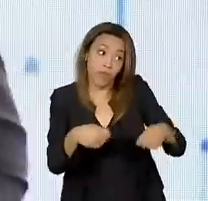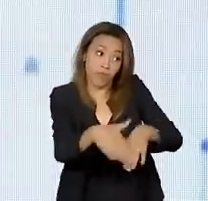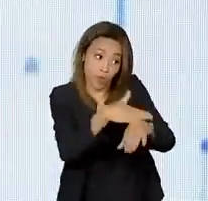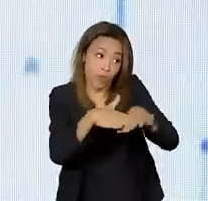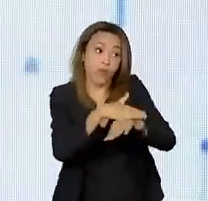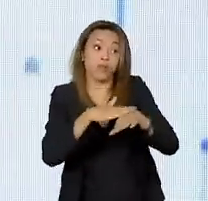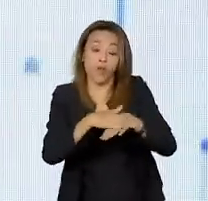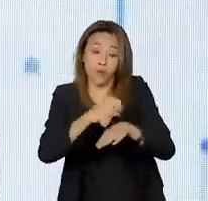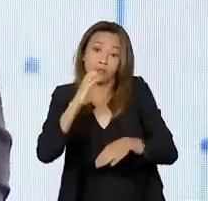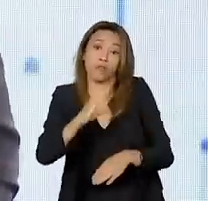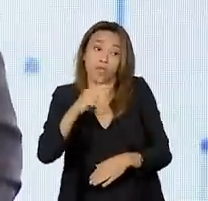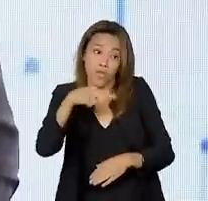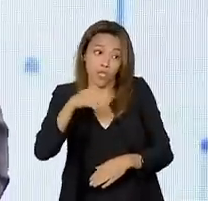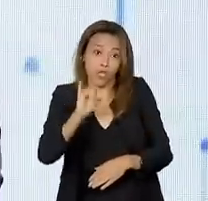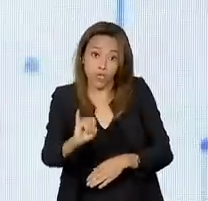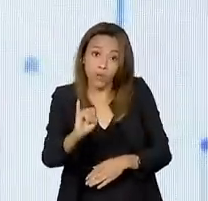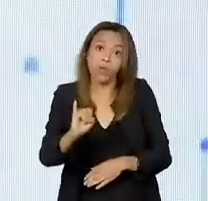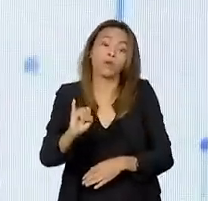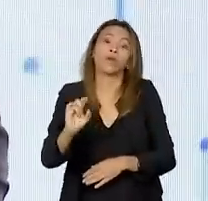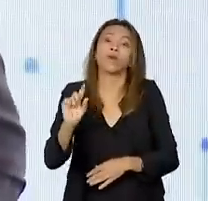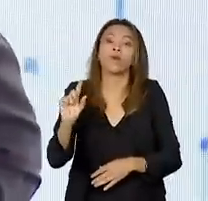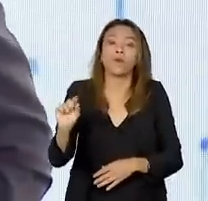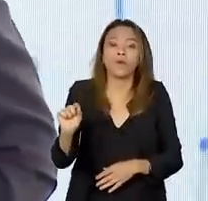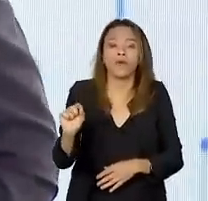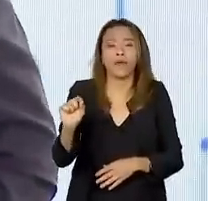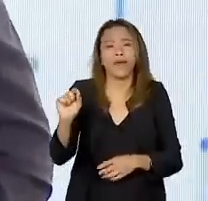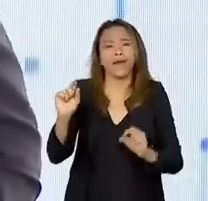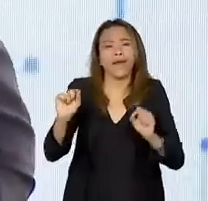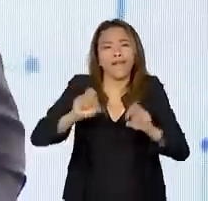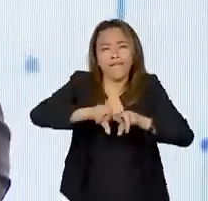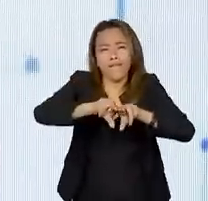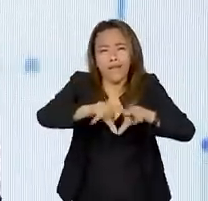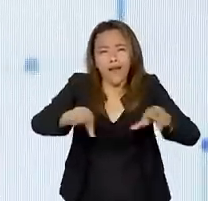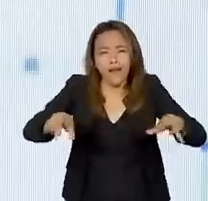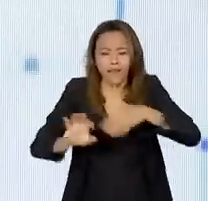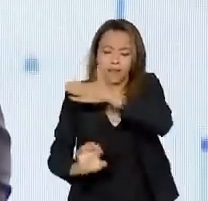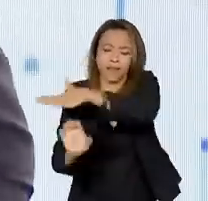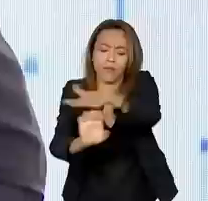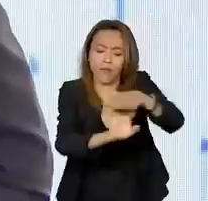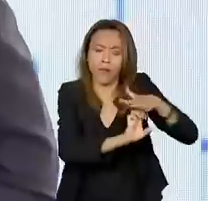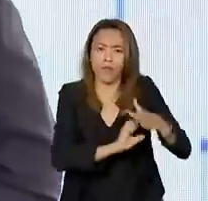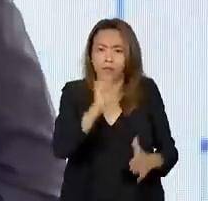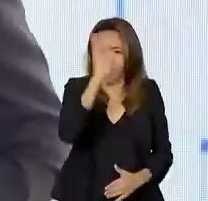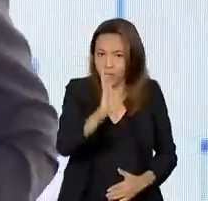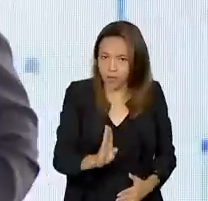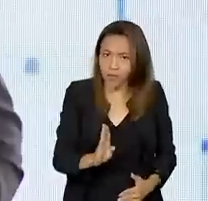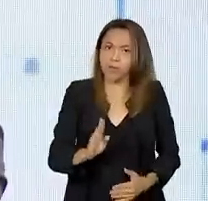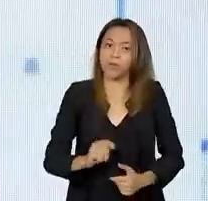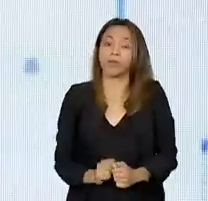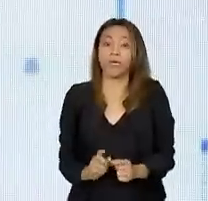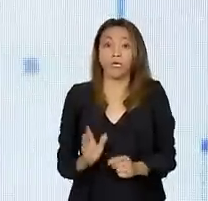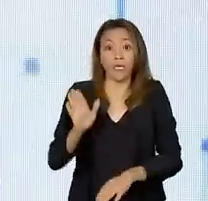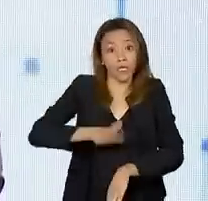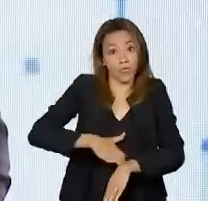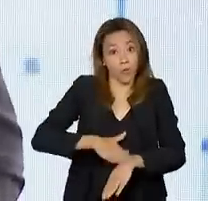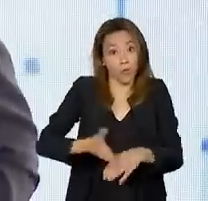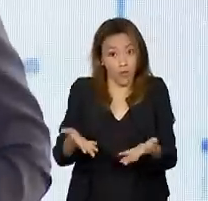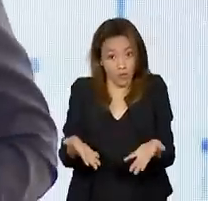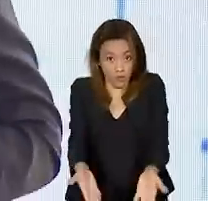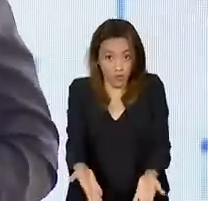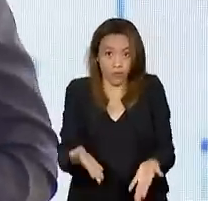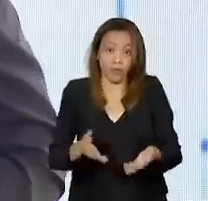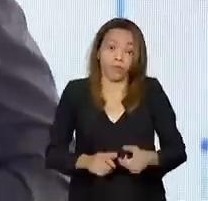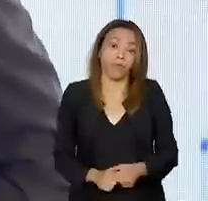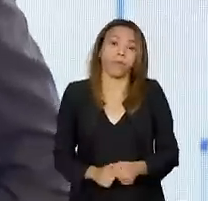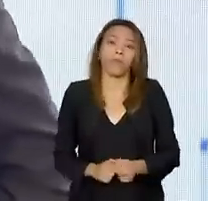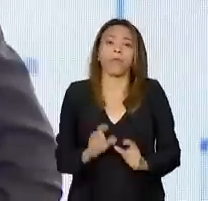CNI, reconverter industrialmente diversas empresas no Brasil, que nesse momento, né,